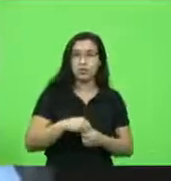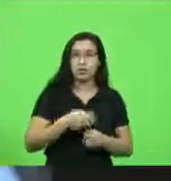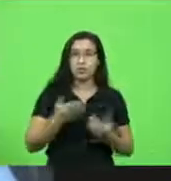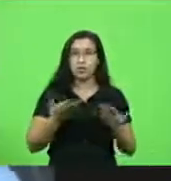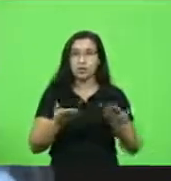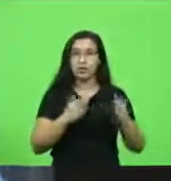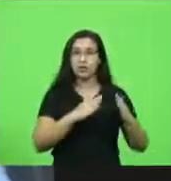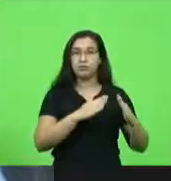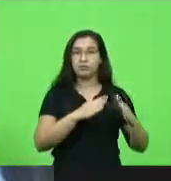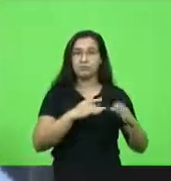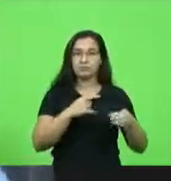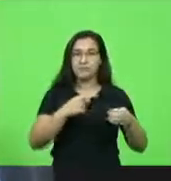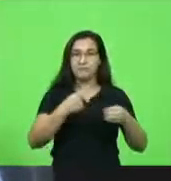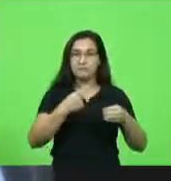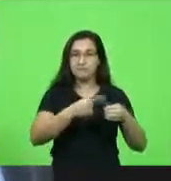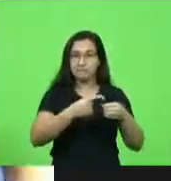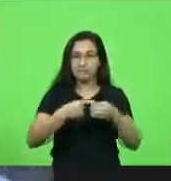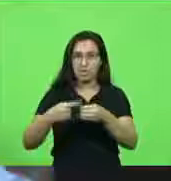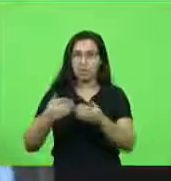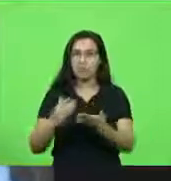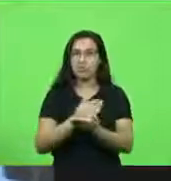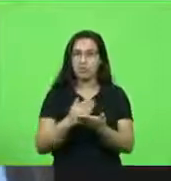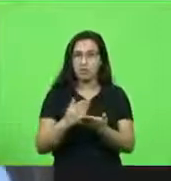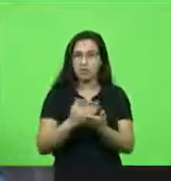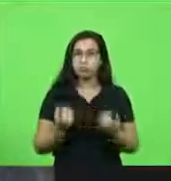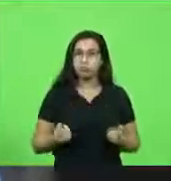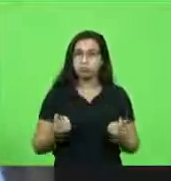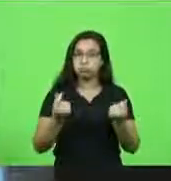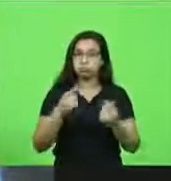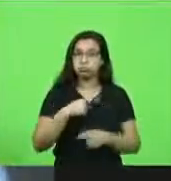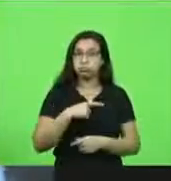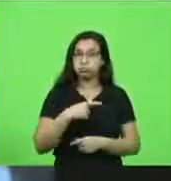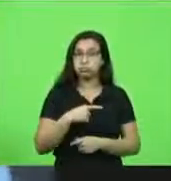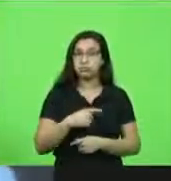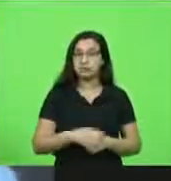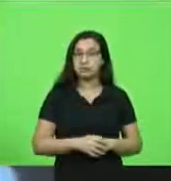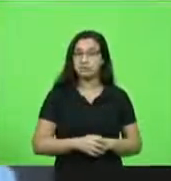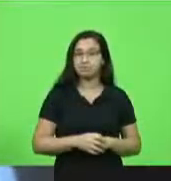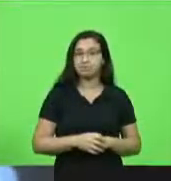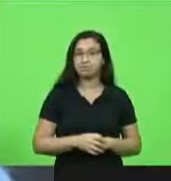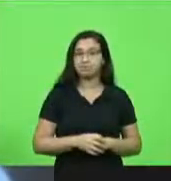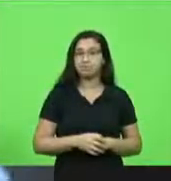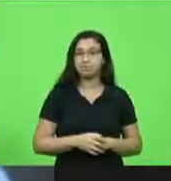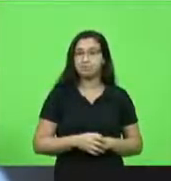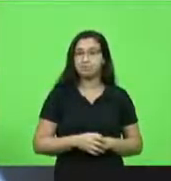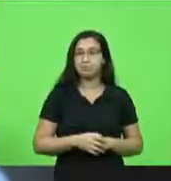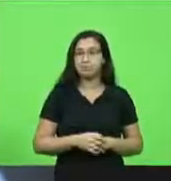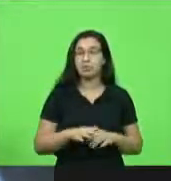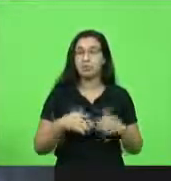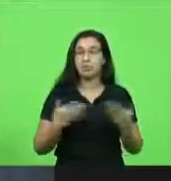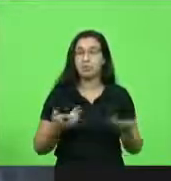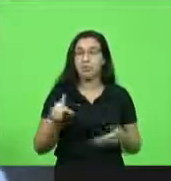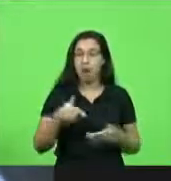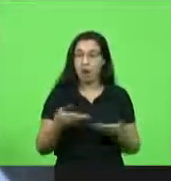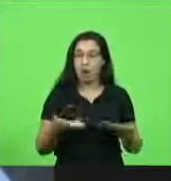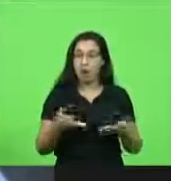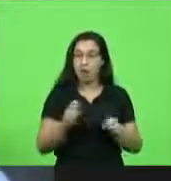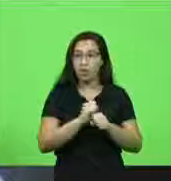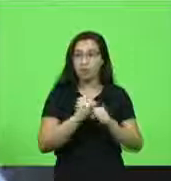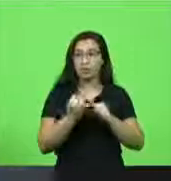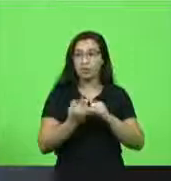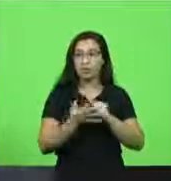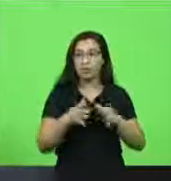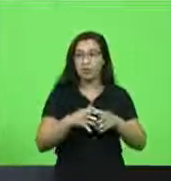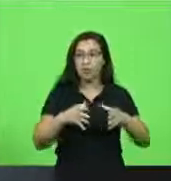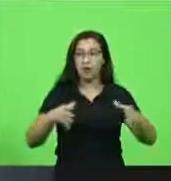nos prédios nobres, e aí dali vem casos esdrúxulos que não são publicizados. Então, nessa pandemia, no aumento do